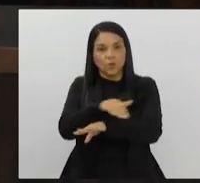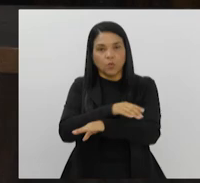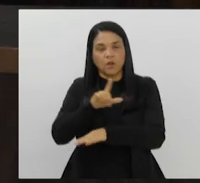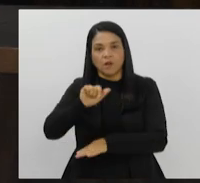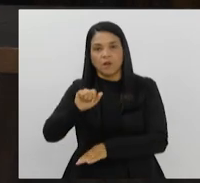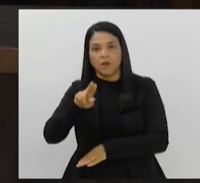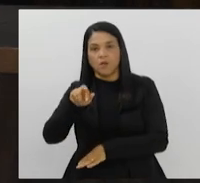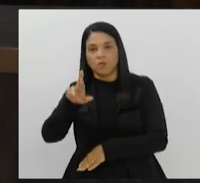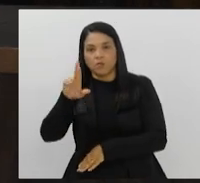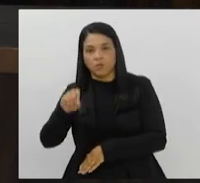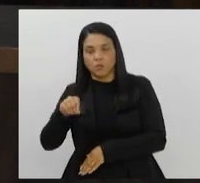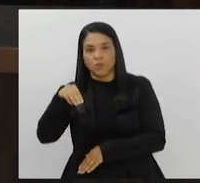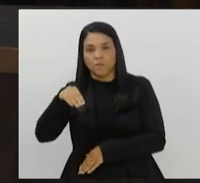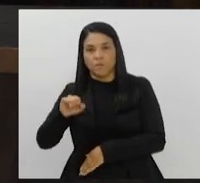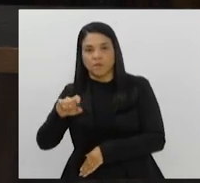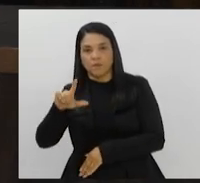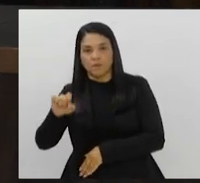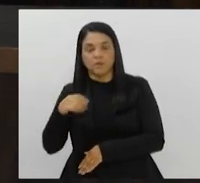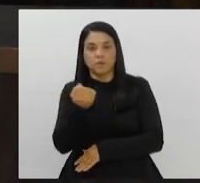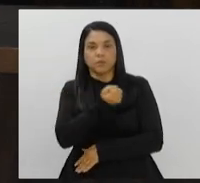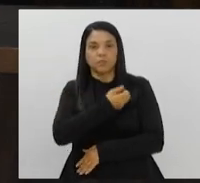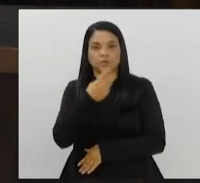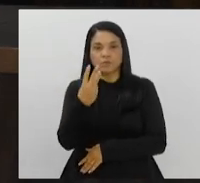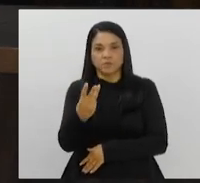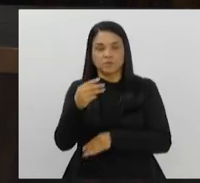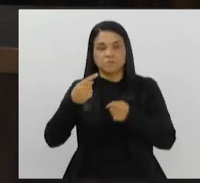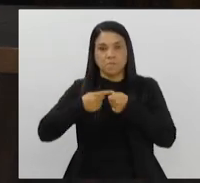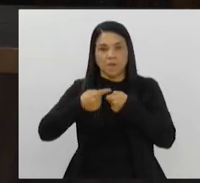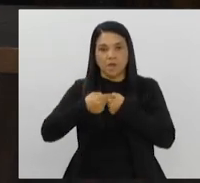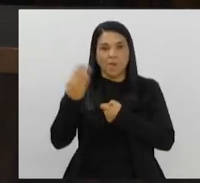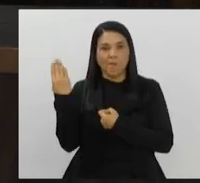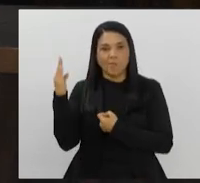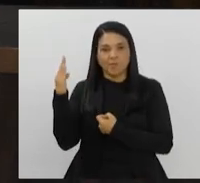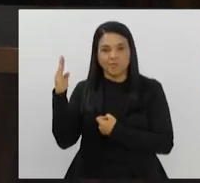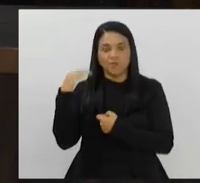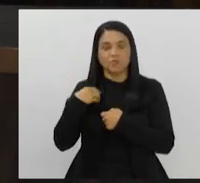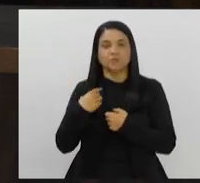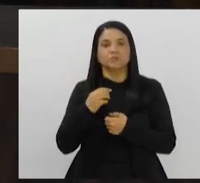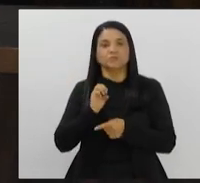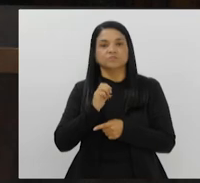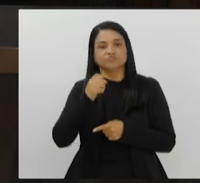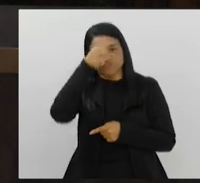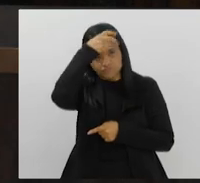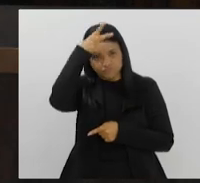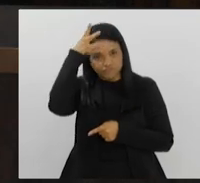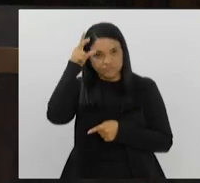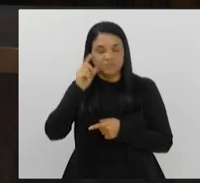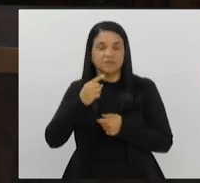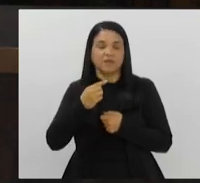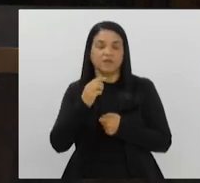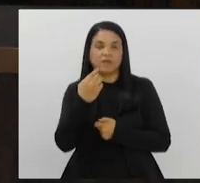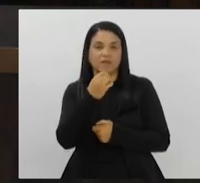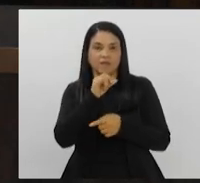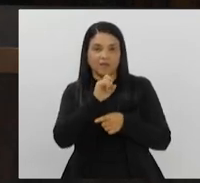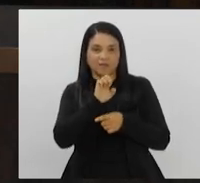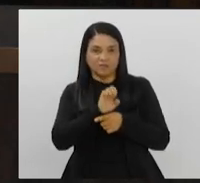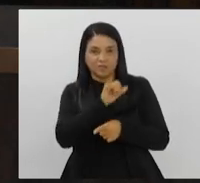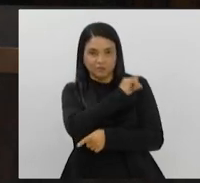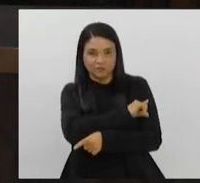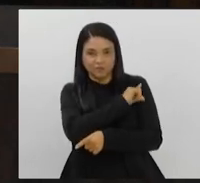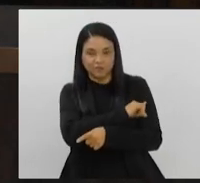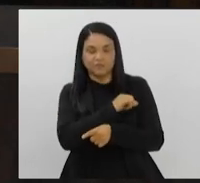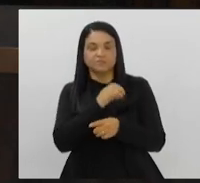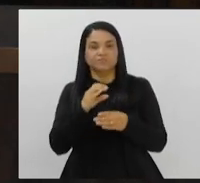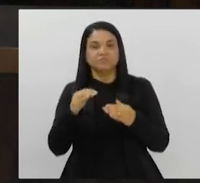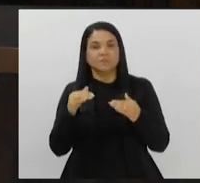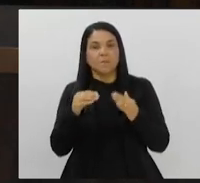Lauro Miller, número 3, bairro de Botafogo, município de Rio de Janeiro, pendendo de parecer da Comissão de Constituição